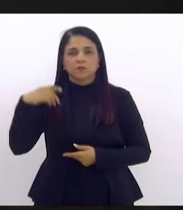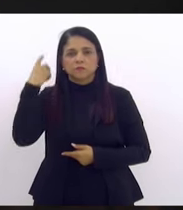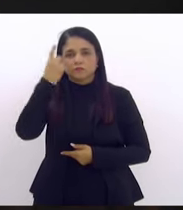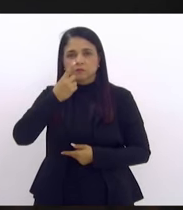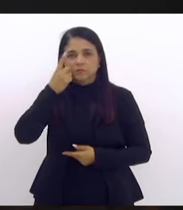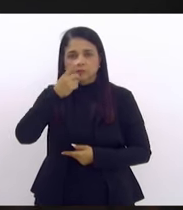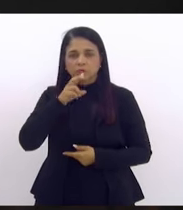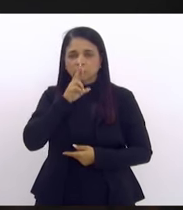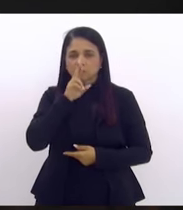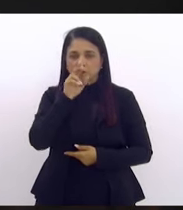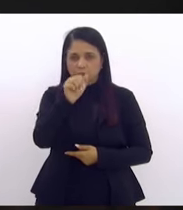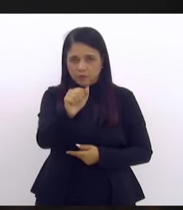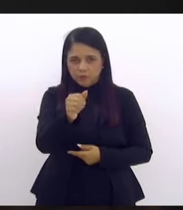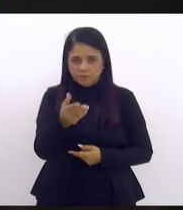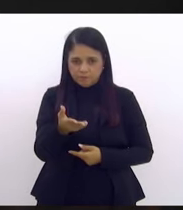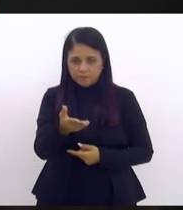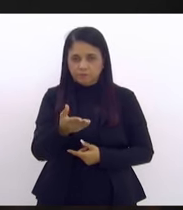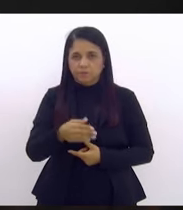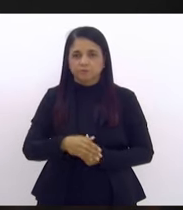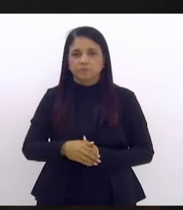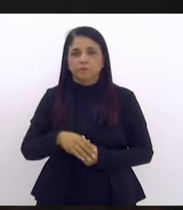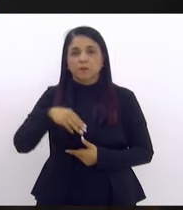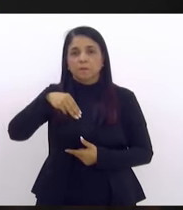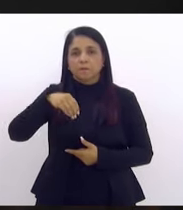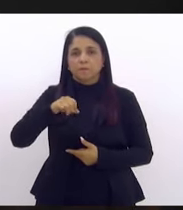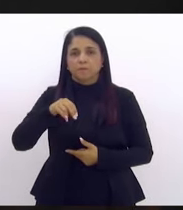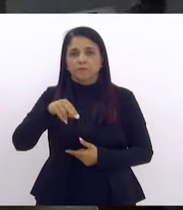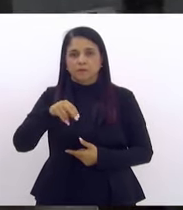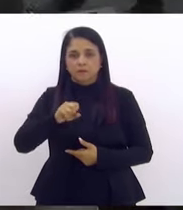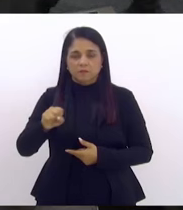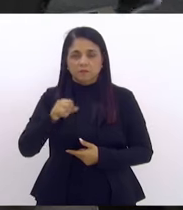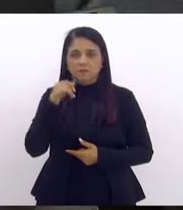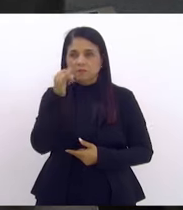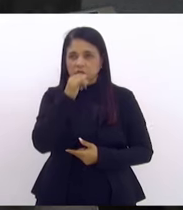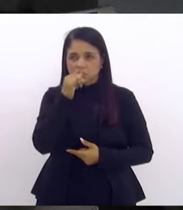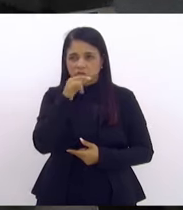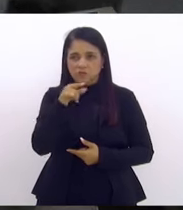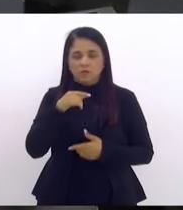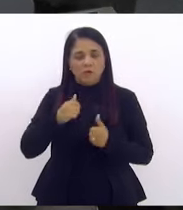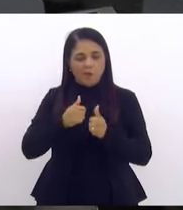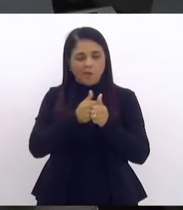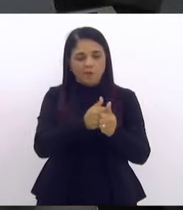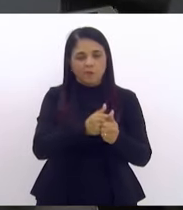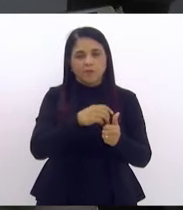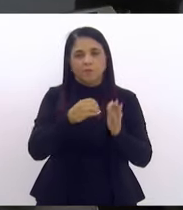Deputado Rodrigo Amorim, por favor, por Minas Energia. Acompanho o parecer da CCJ,